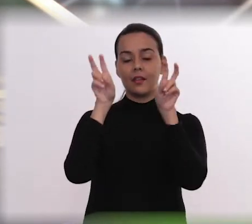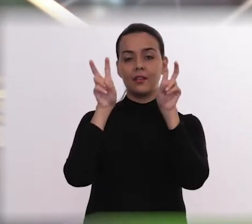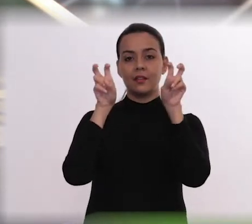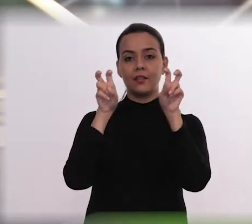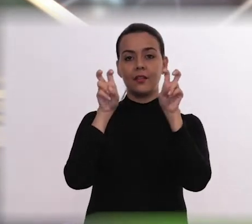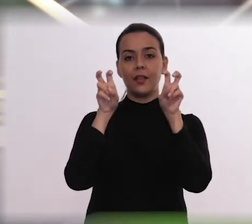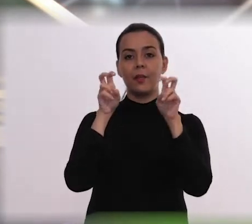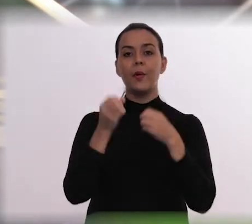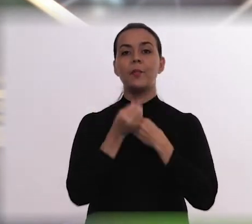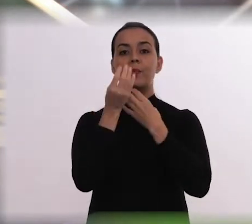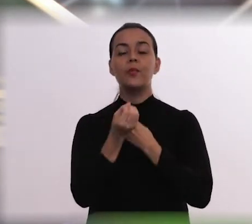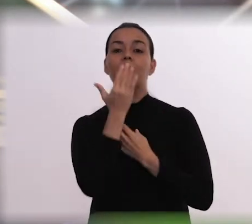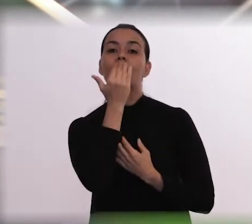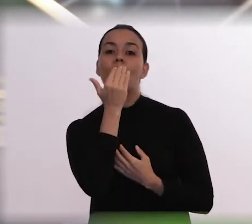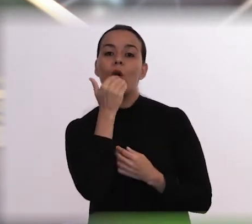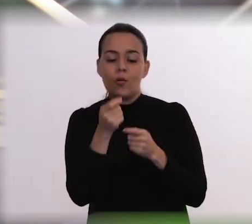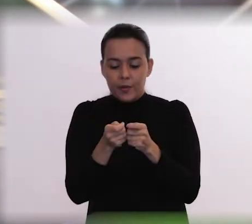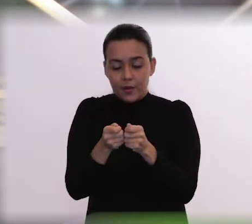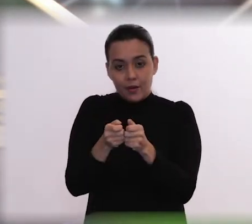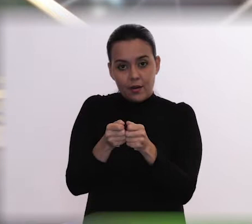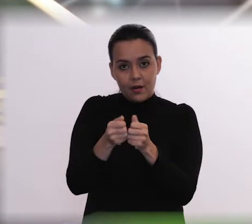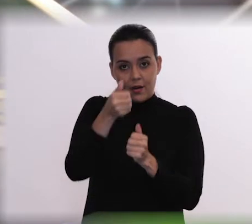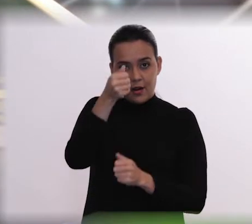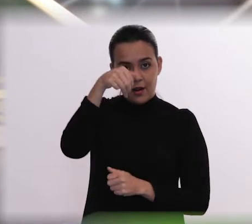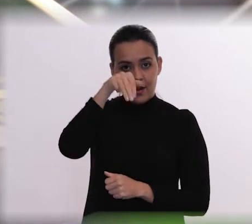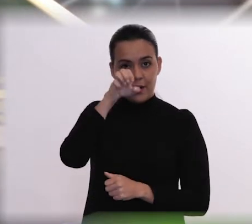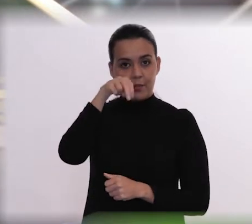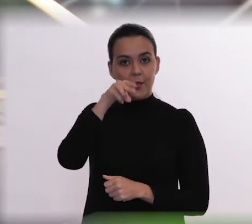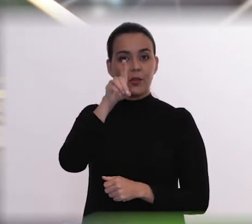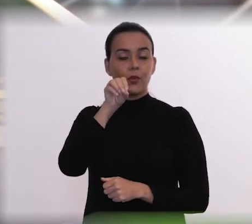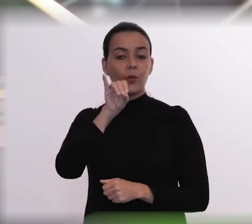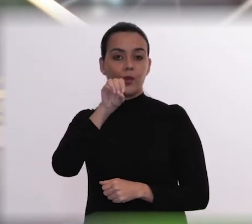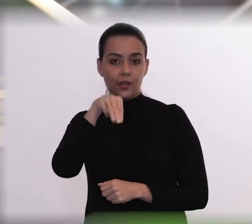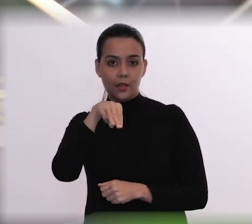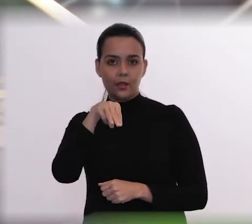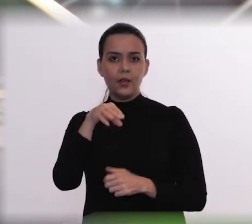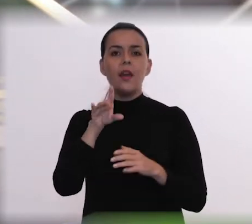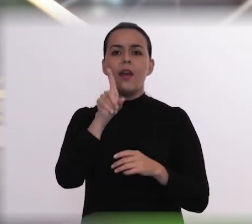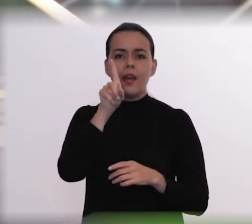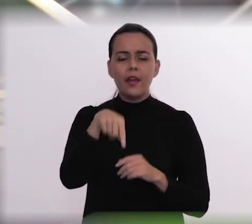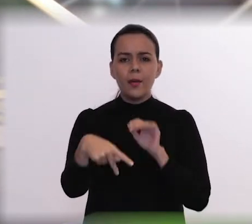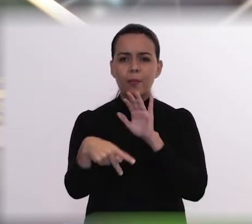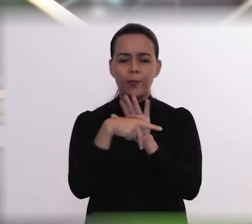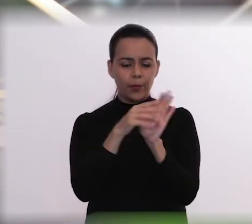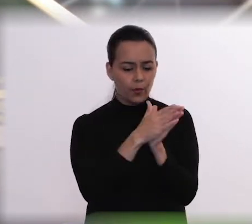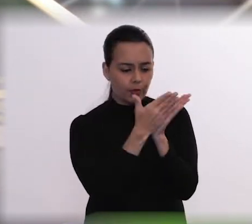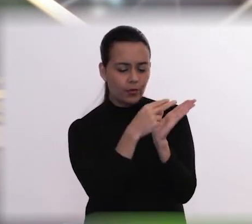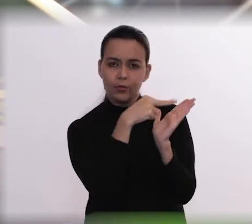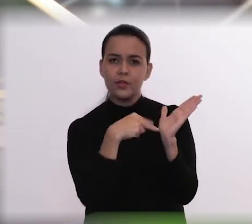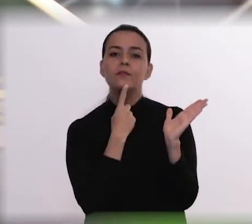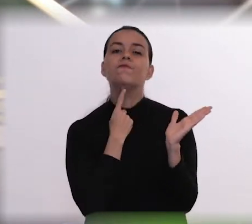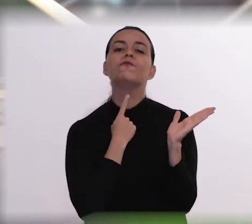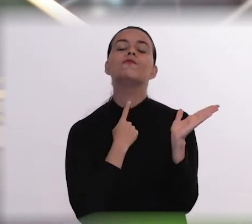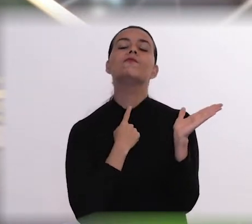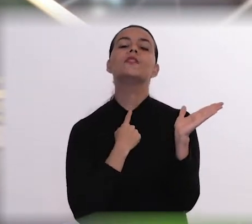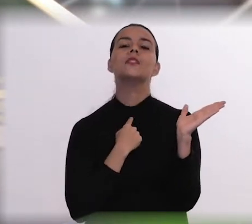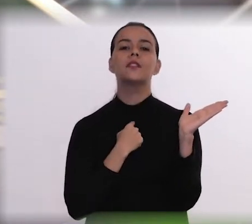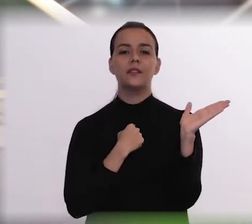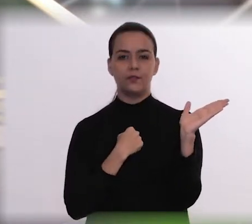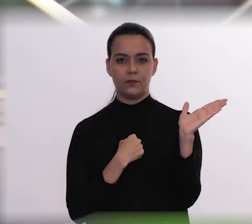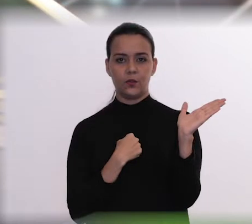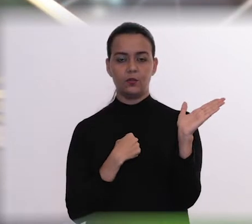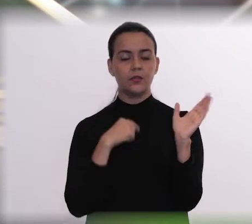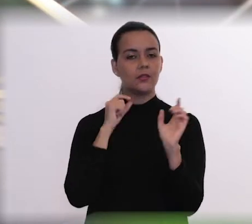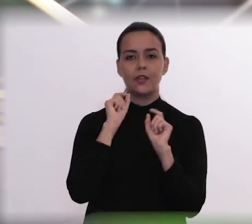uma espécie de programa nacionalista e um desejo que a gente percebe que é um desejo muito forte desse sujeito